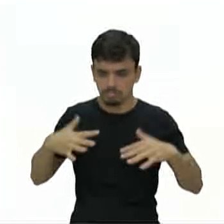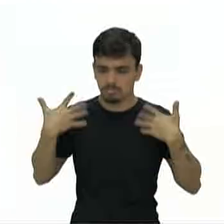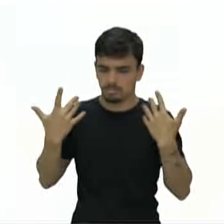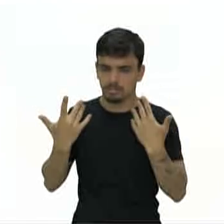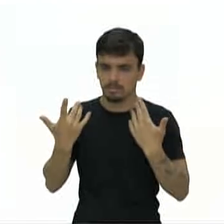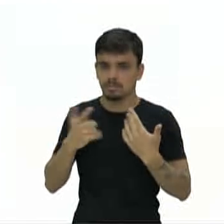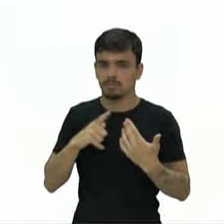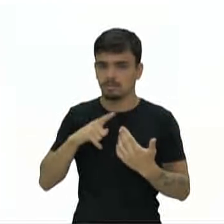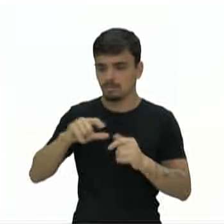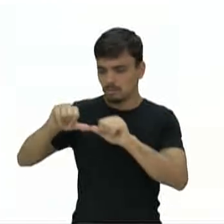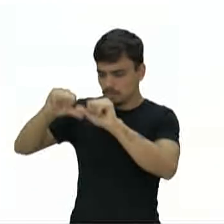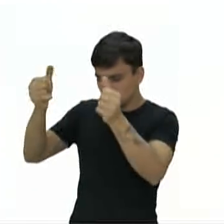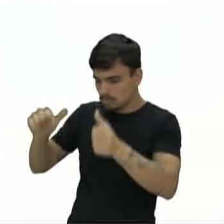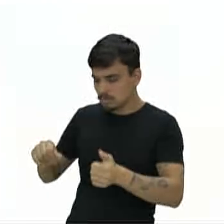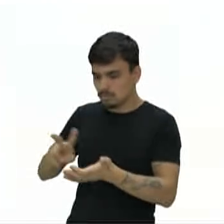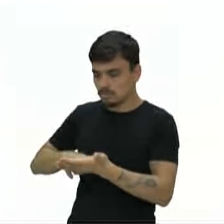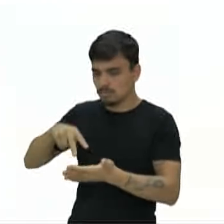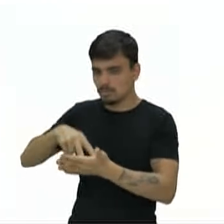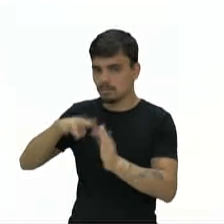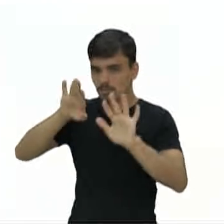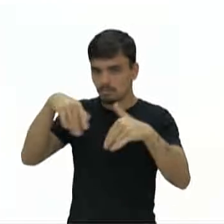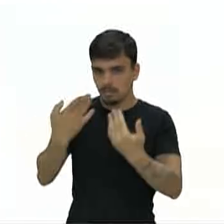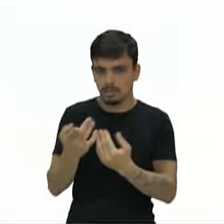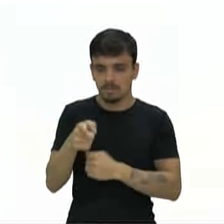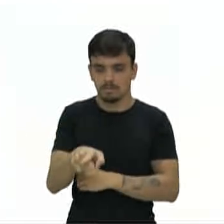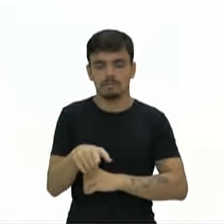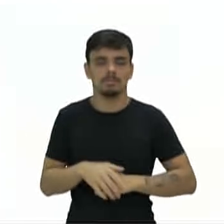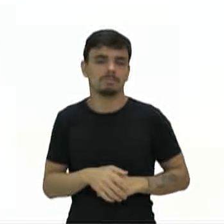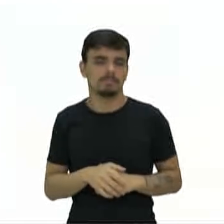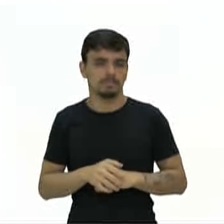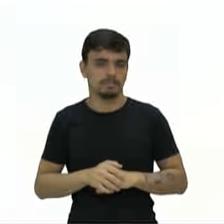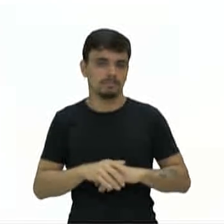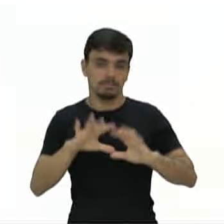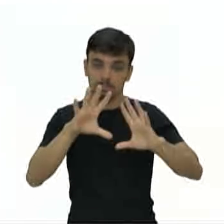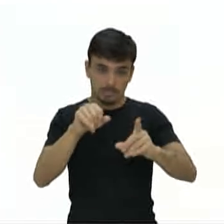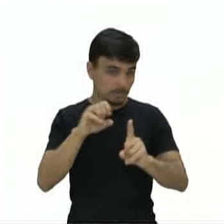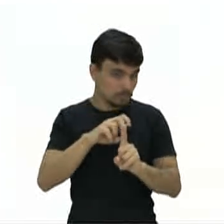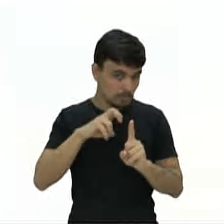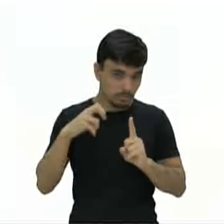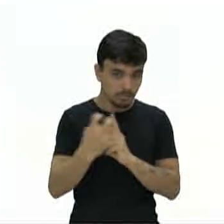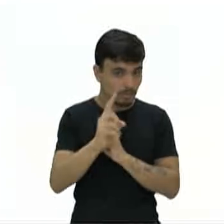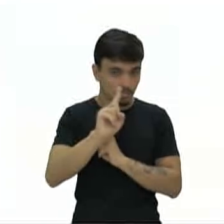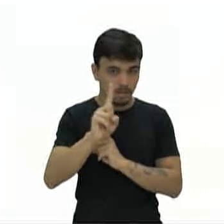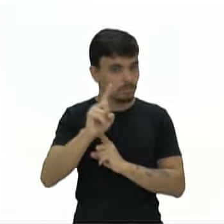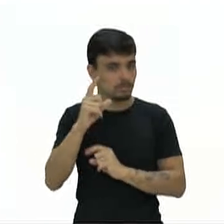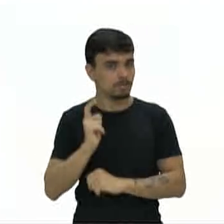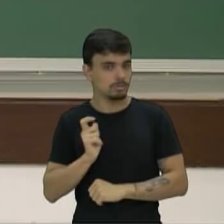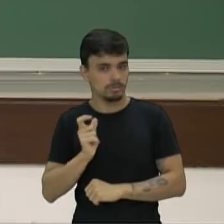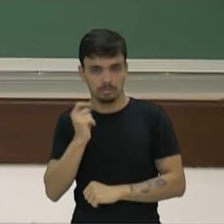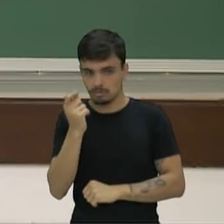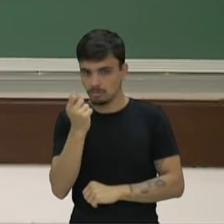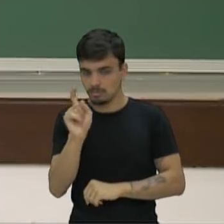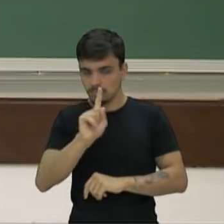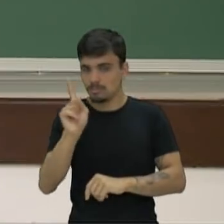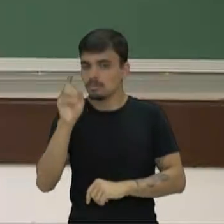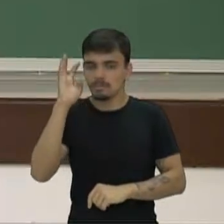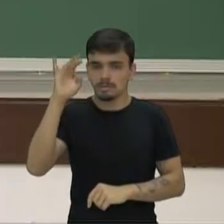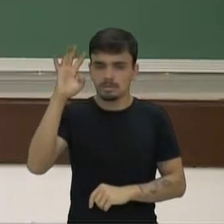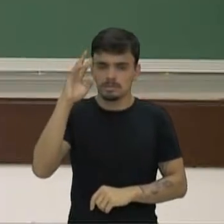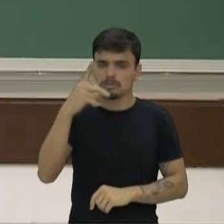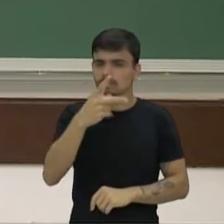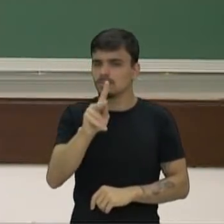erguiam estátuas em homenagem a eles. Mas nem tudo se gira em torno do dinheiro, meus amigos. Você pensa em uma estátua na